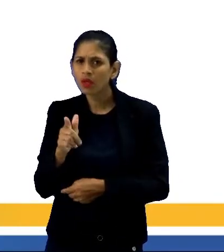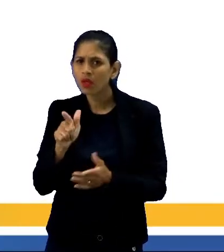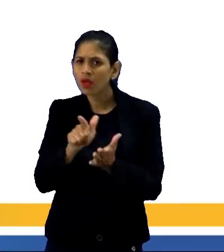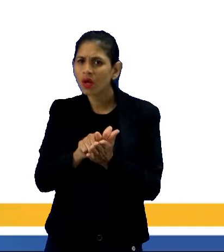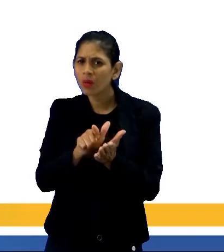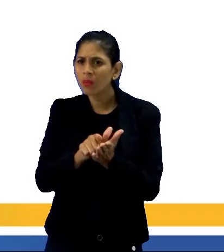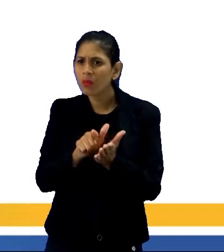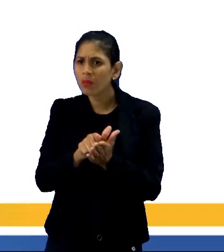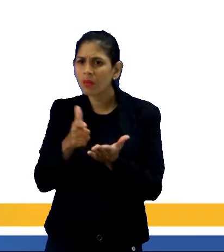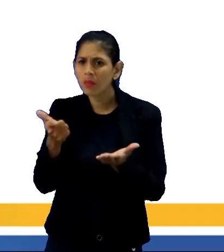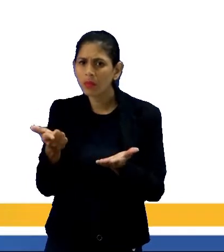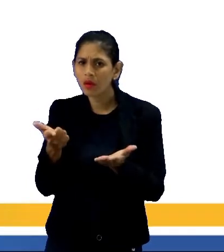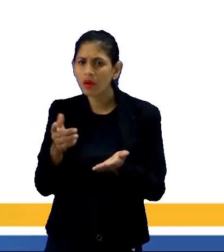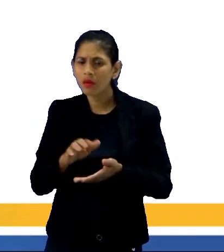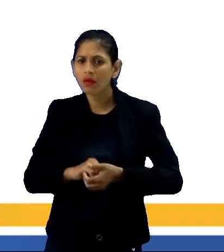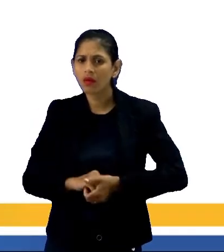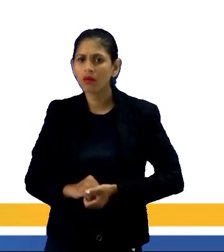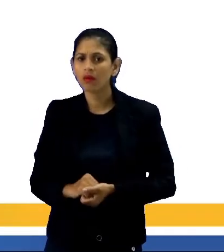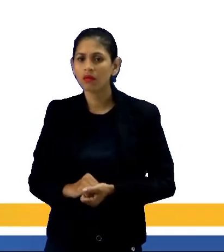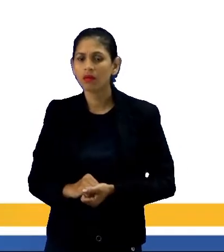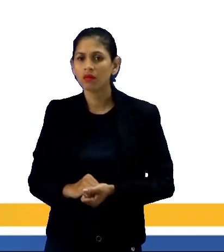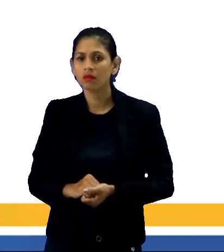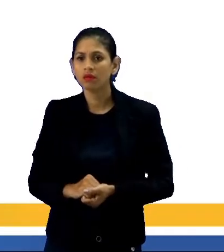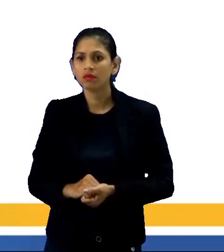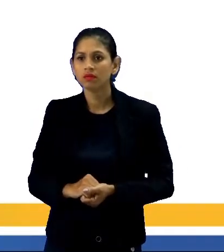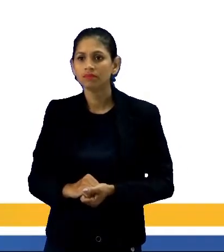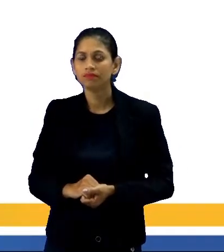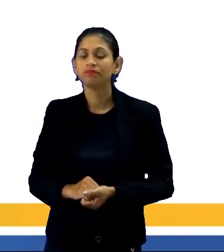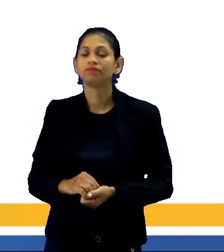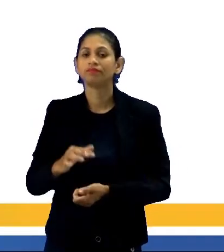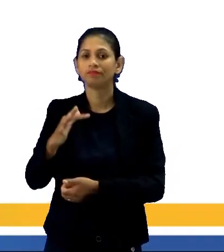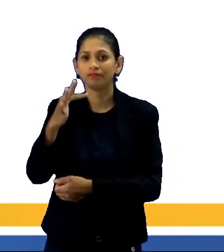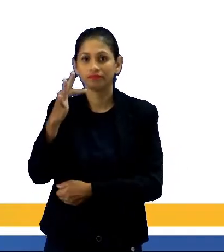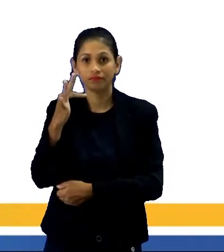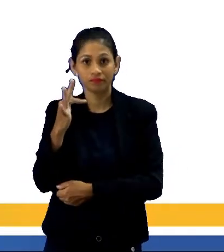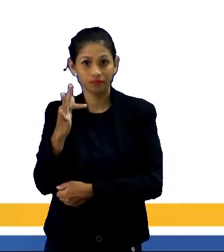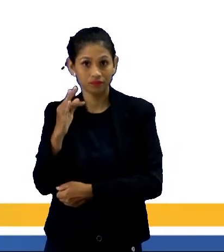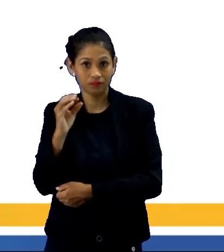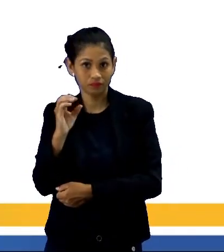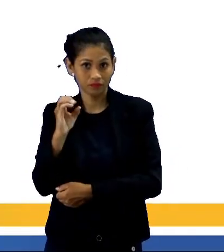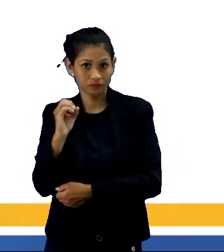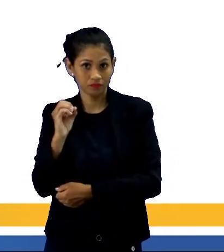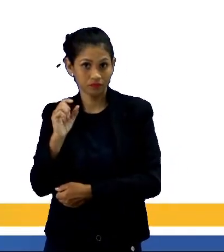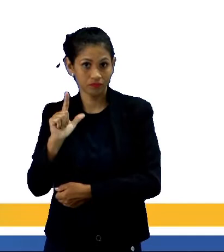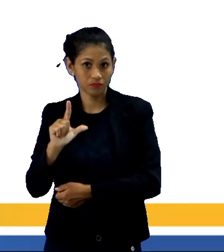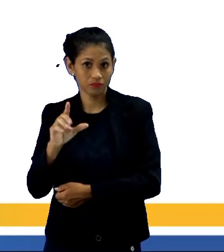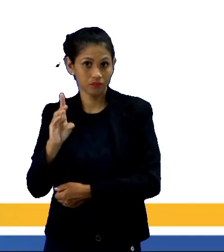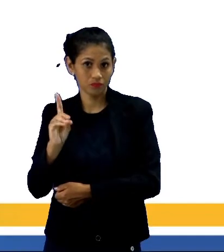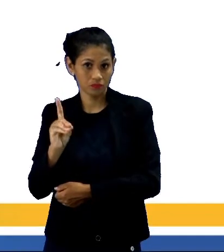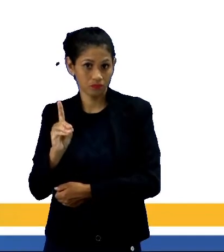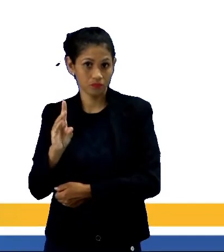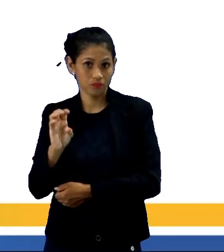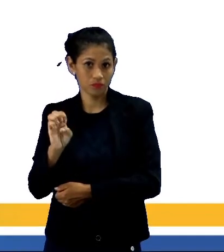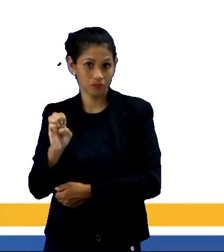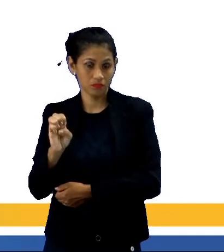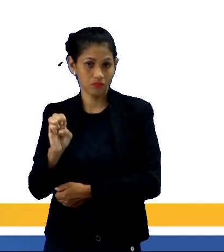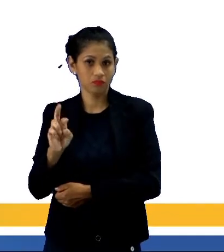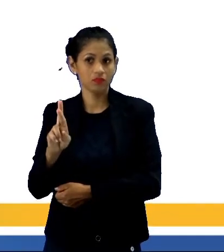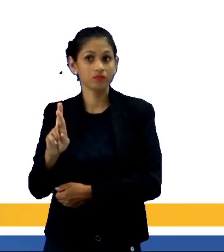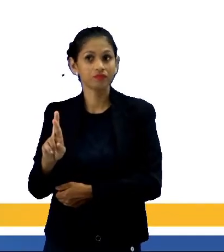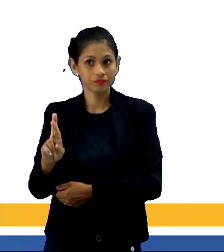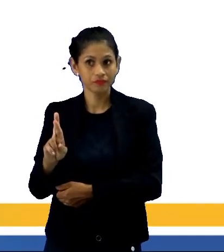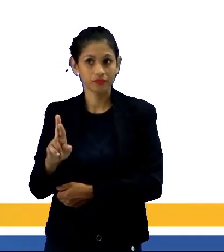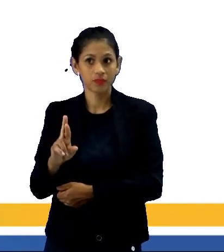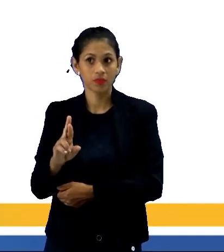peça publicitária que ela está entregando? É o folder, ou então pode ser o panfleto. Como nós estudamos, né,